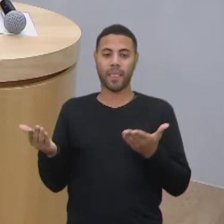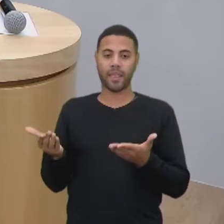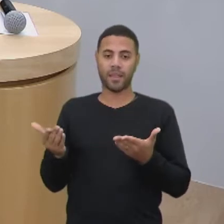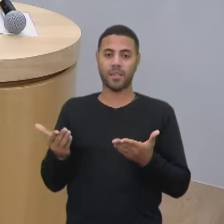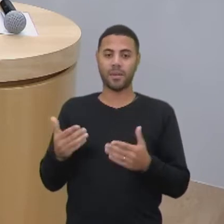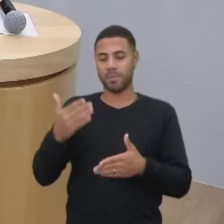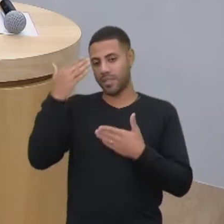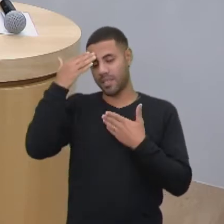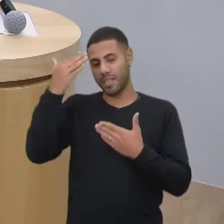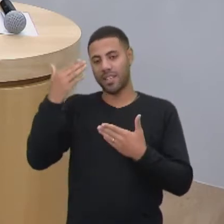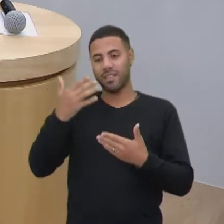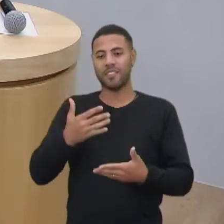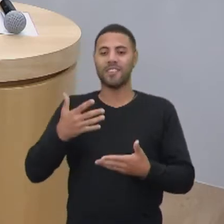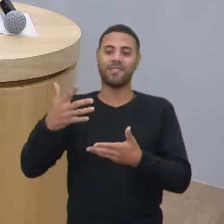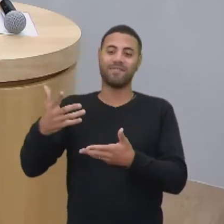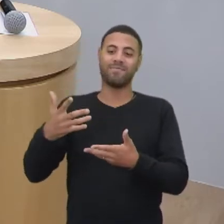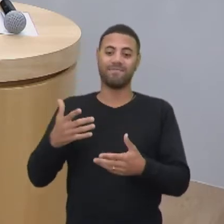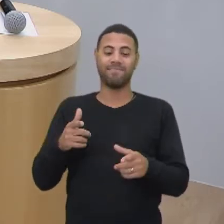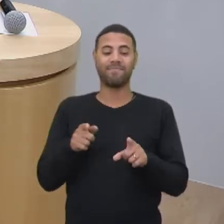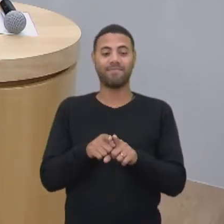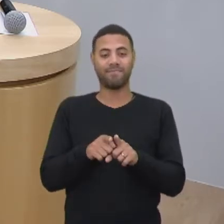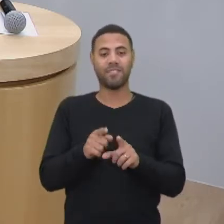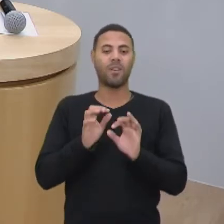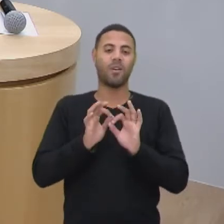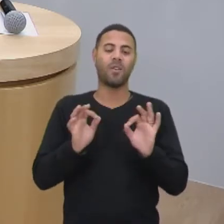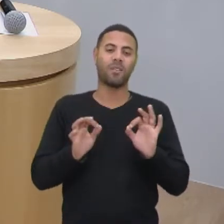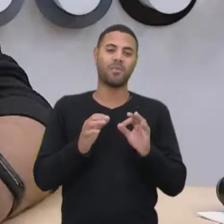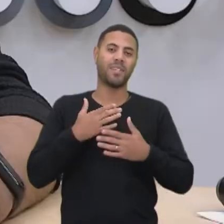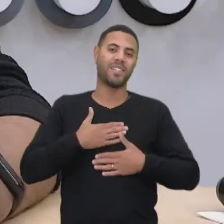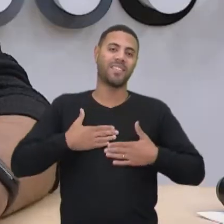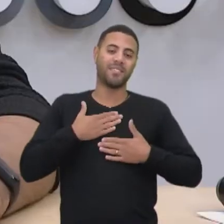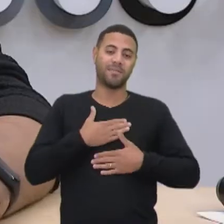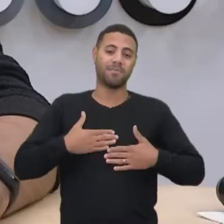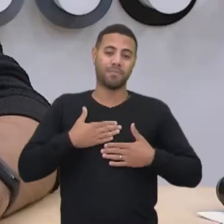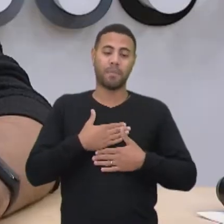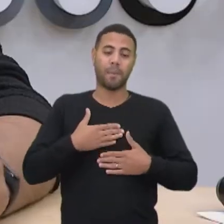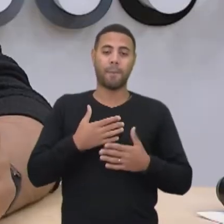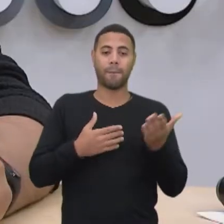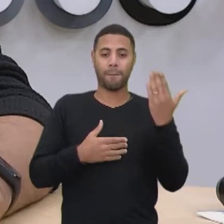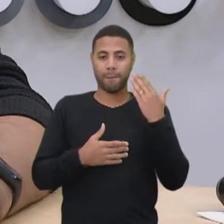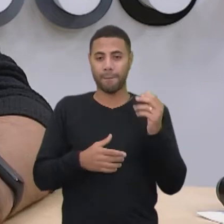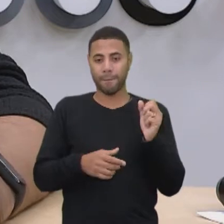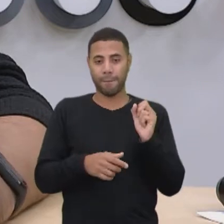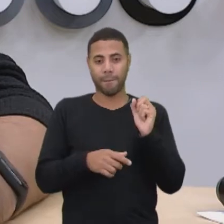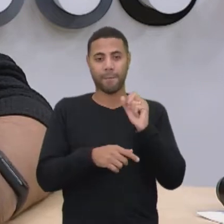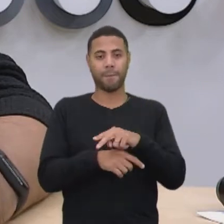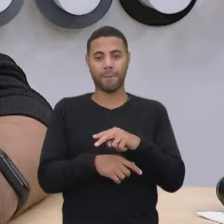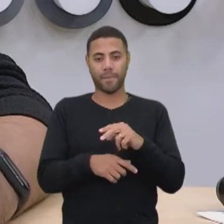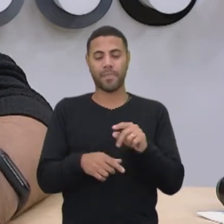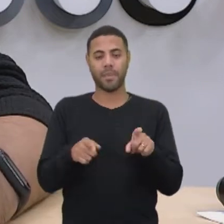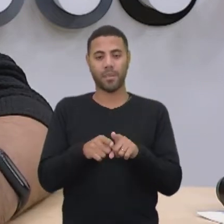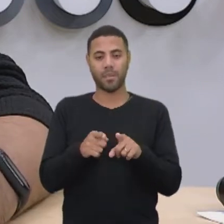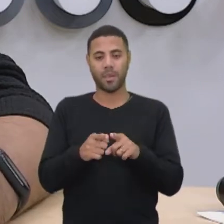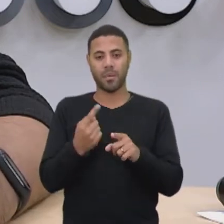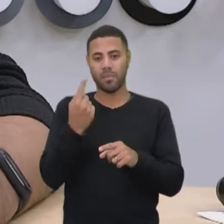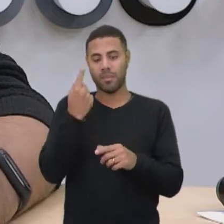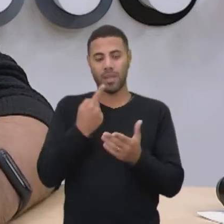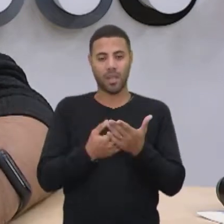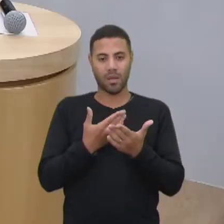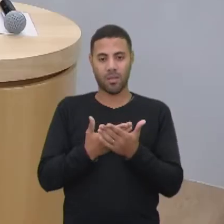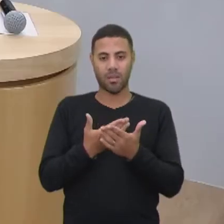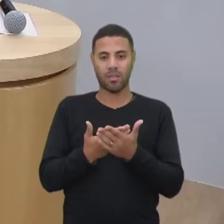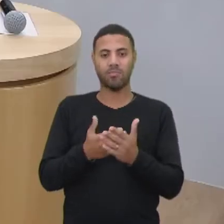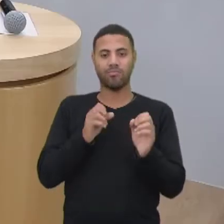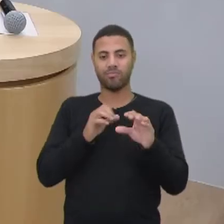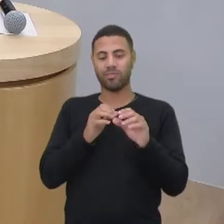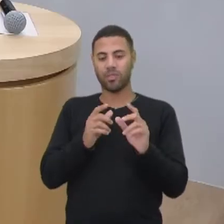Muito obrigada pelo convite. Para mim é ótimo, é um prazer. Eu já estive com você logo quando você começou também, já estive numa das primeiras aulas. Educação financeira, né?